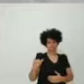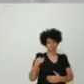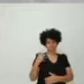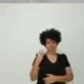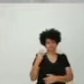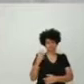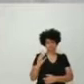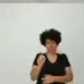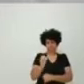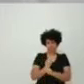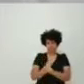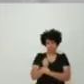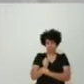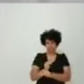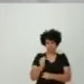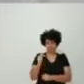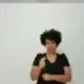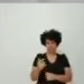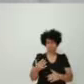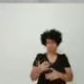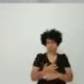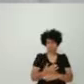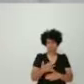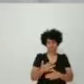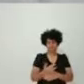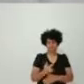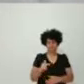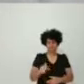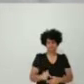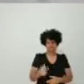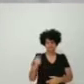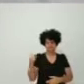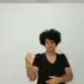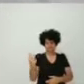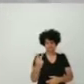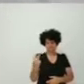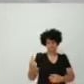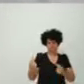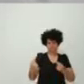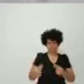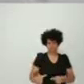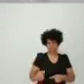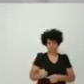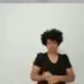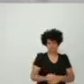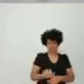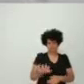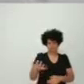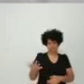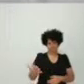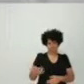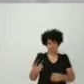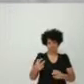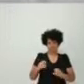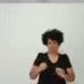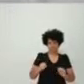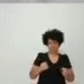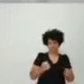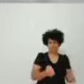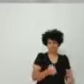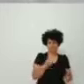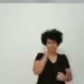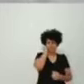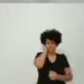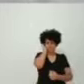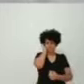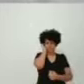Botucatu uma história pautada em muitos desafios perseverança e